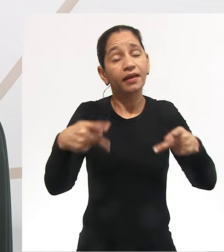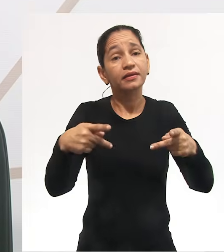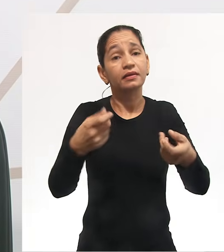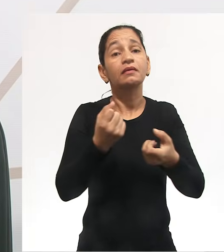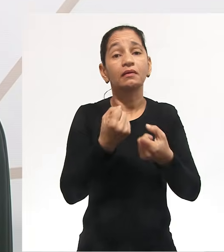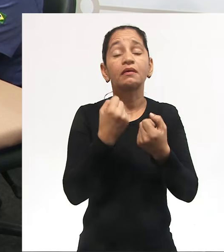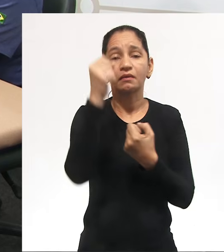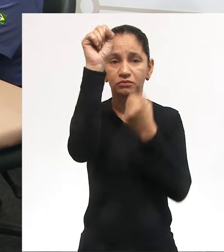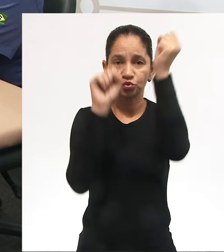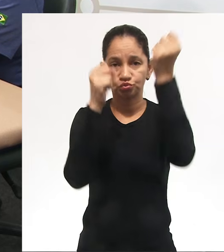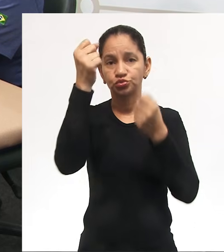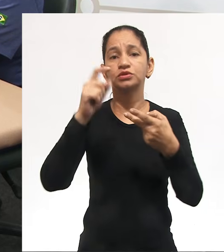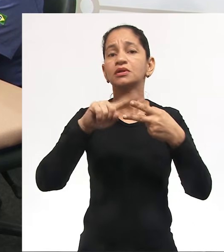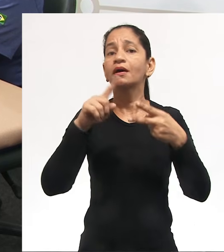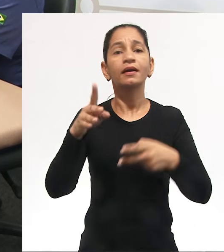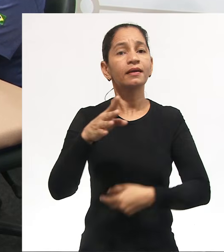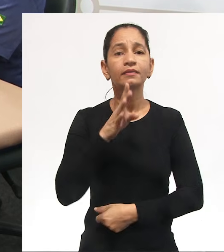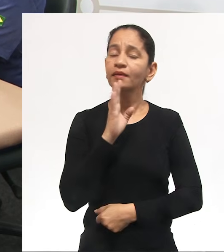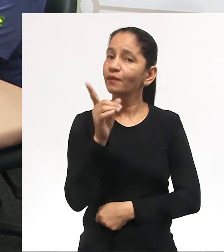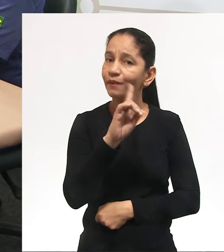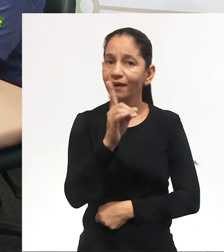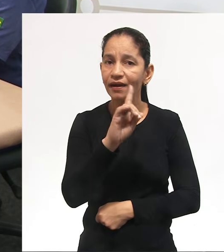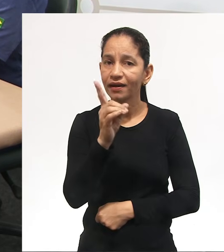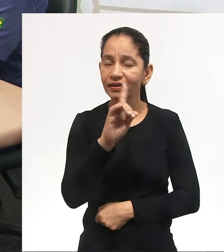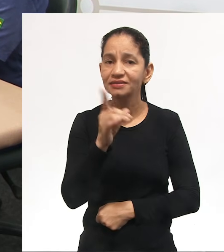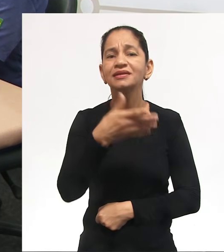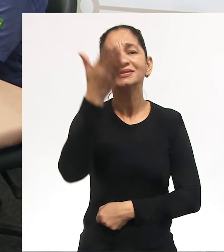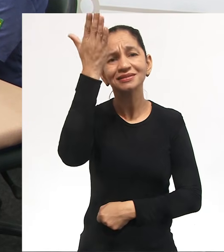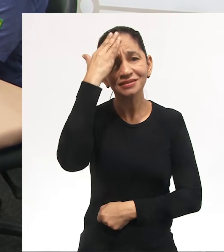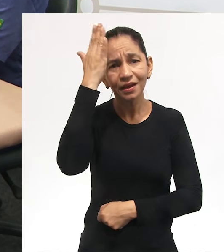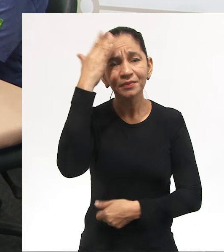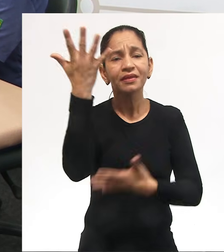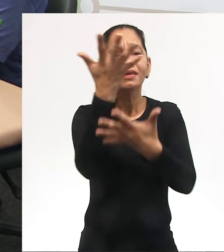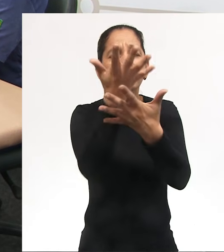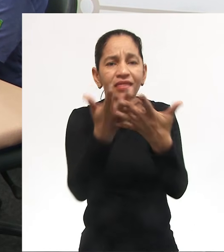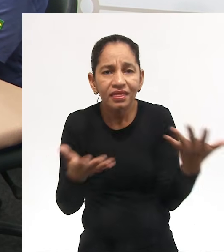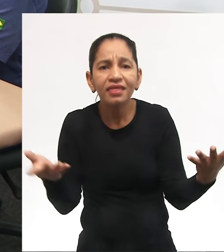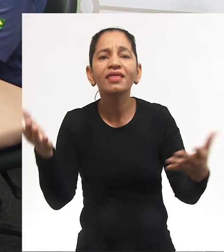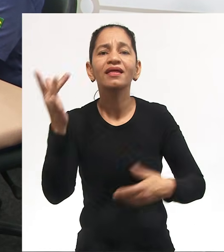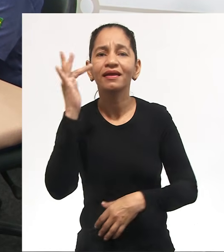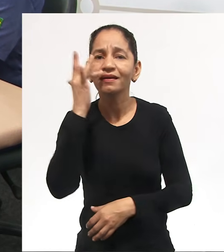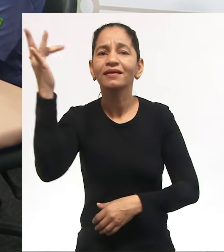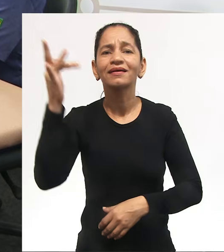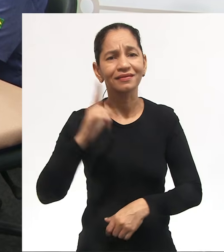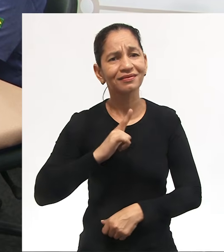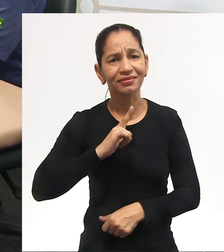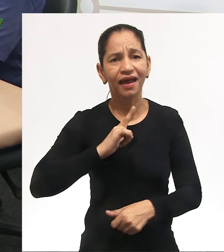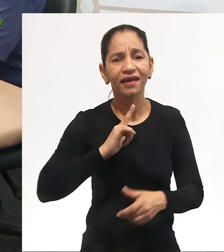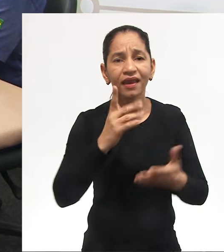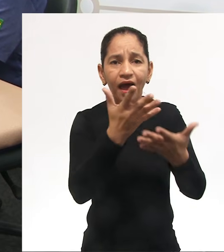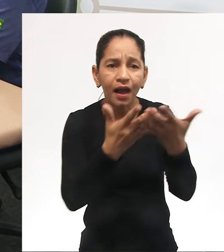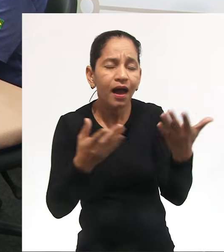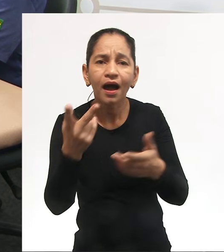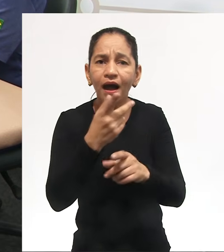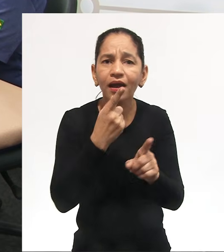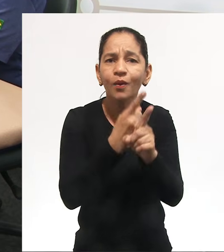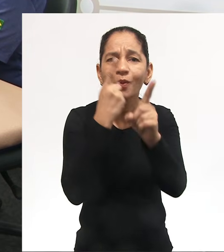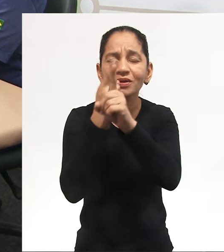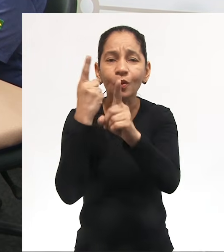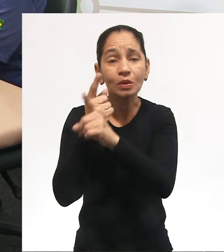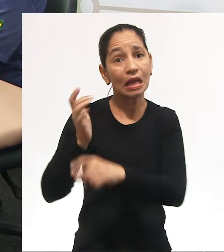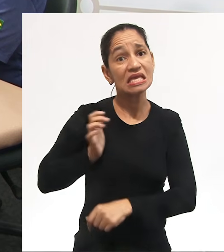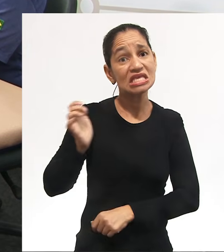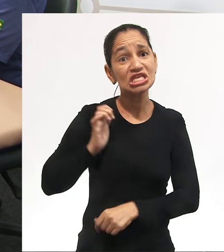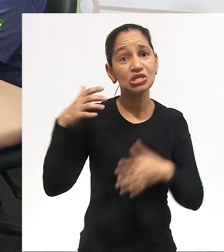Brasil, grande mistura de porte, né? grande porte, e aí tem gente que não conhece. O senhor sabia que lá tem uma mineração Não sabia. internacional? Sim, Então aí